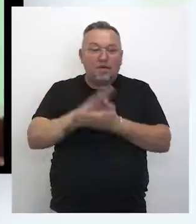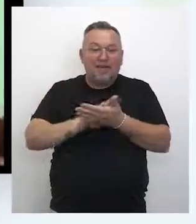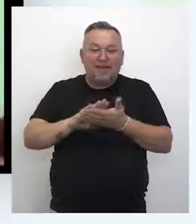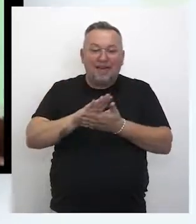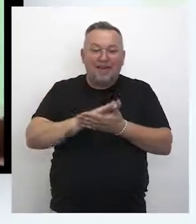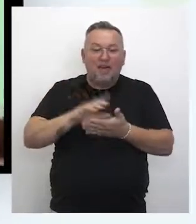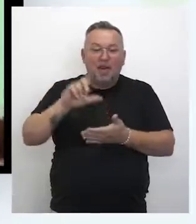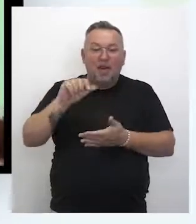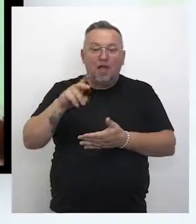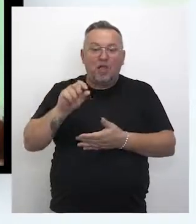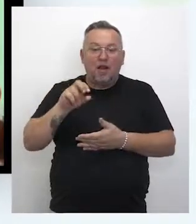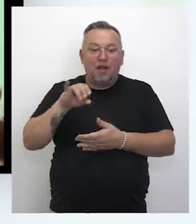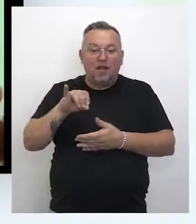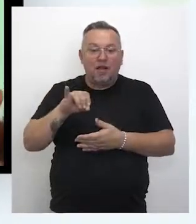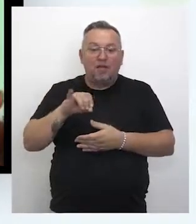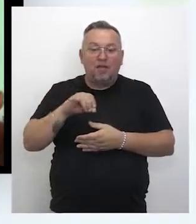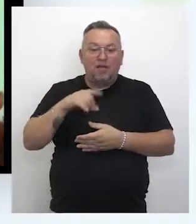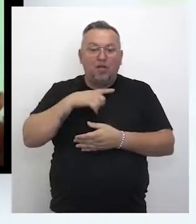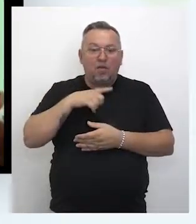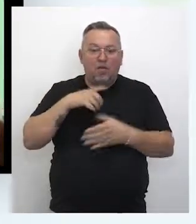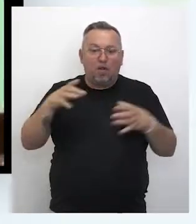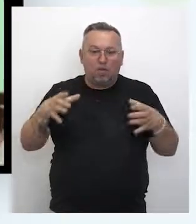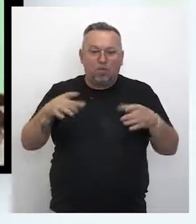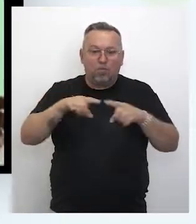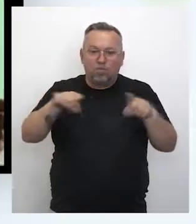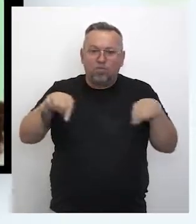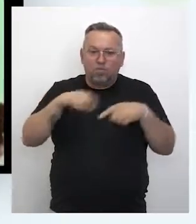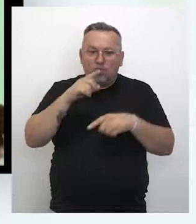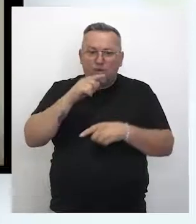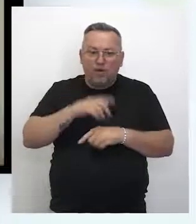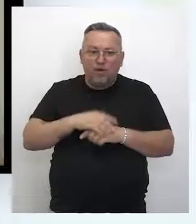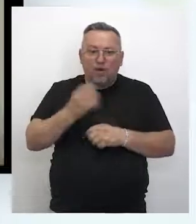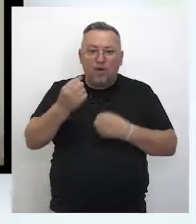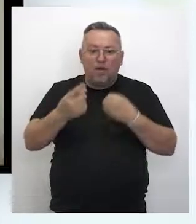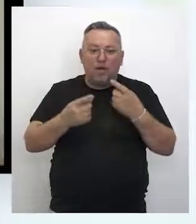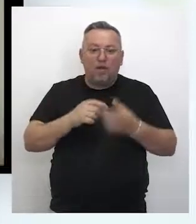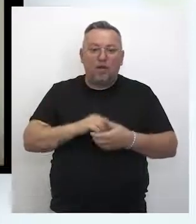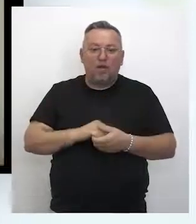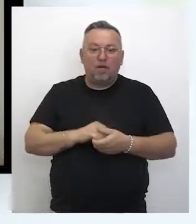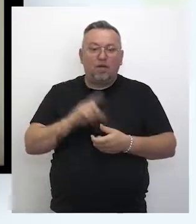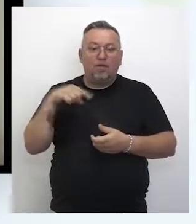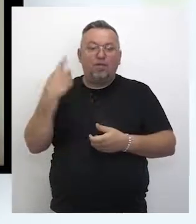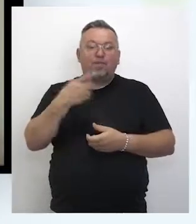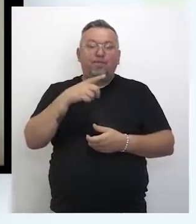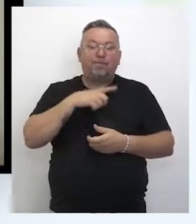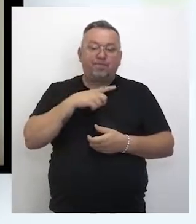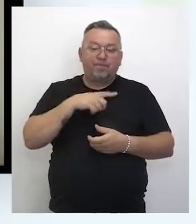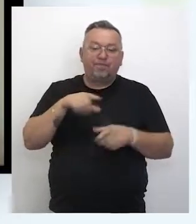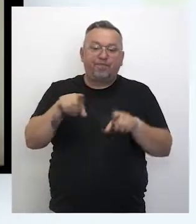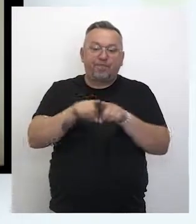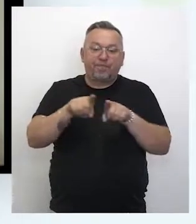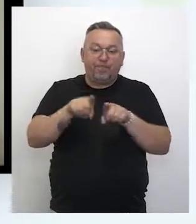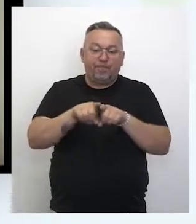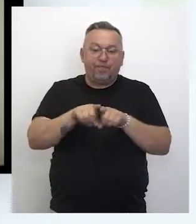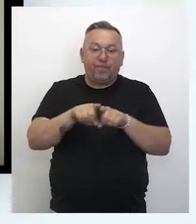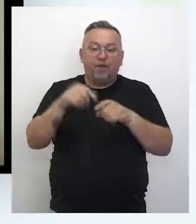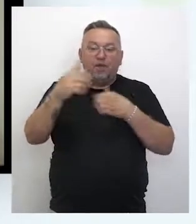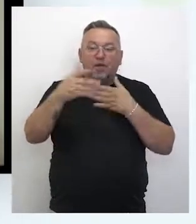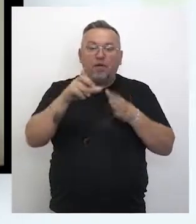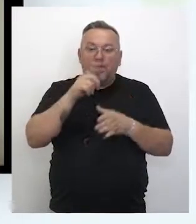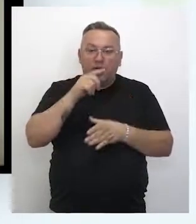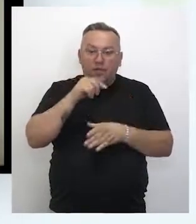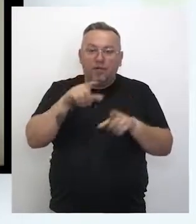só tá nos poços. Né? Só tá nos poços. E assim mesmo em algum lugar. A gente tem as caixas d'água, tem os